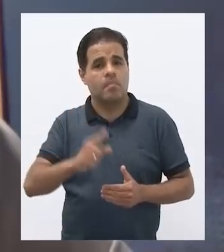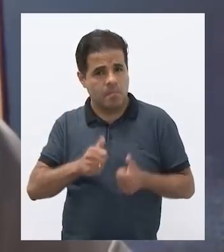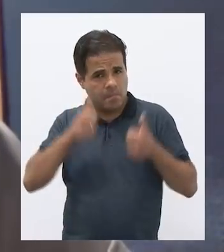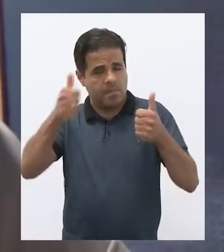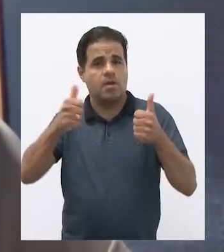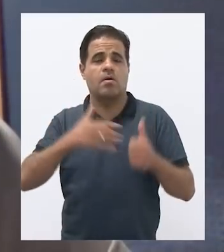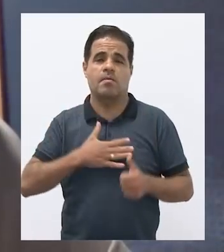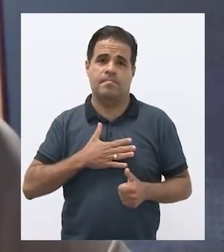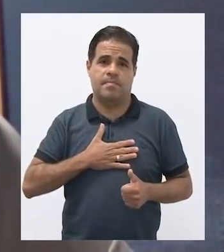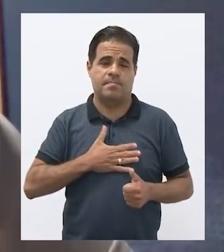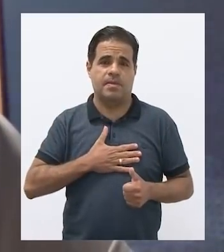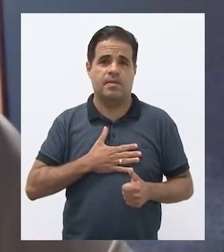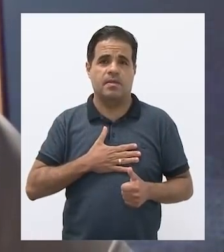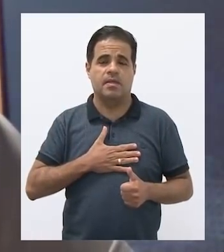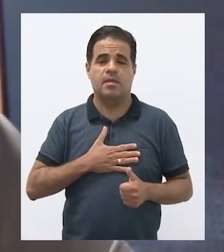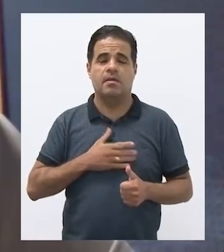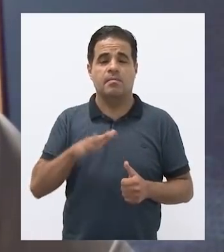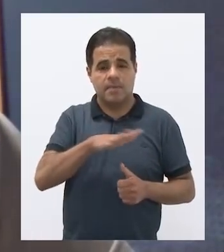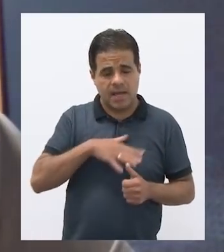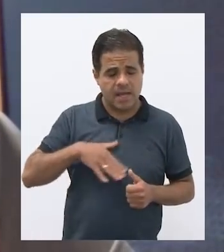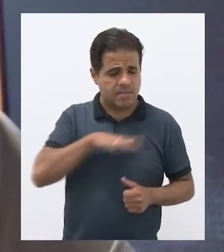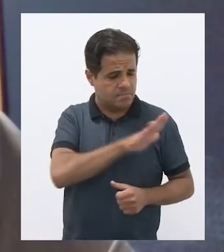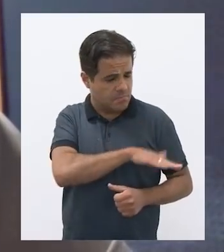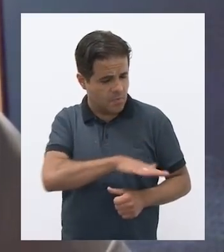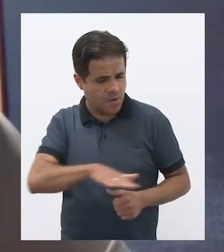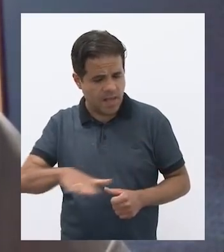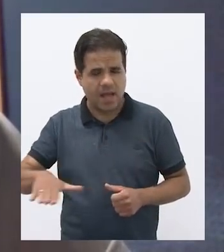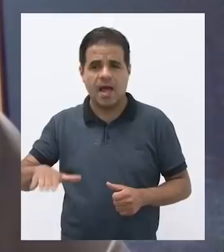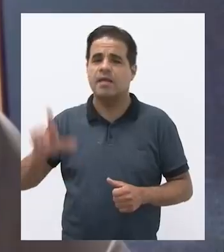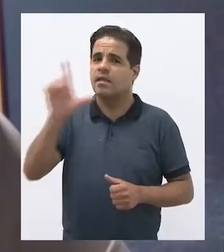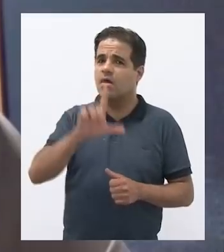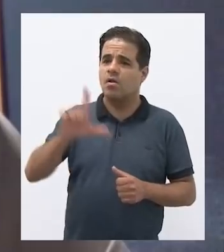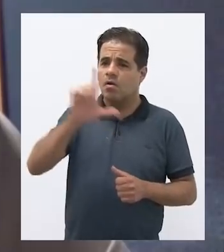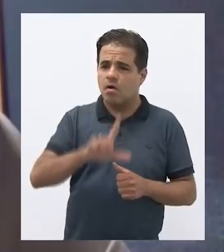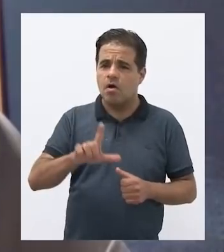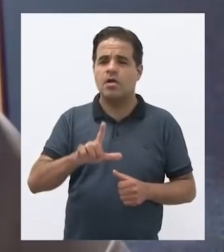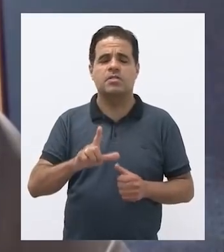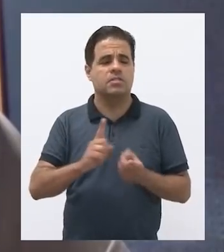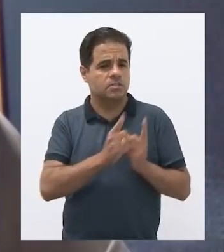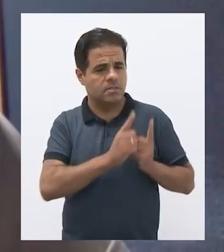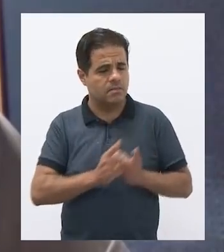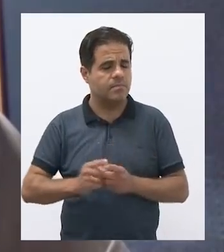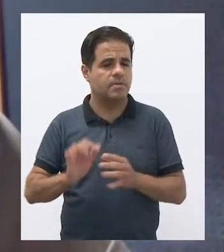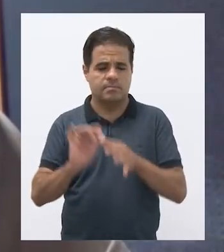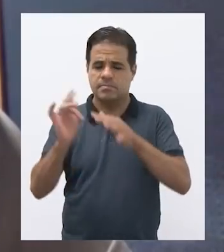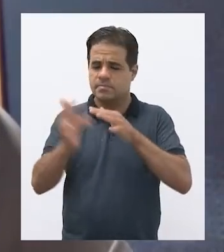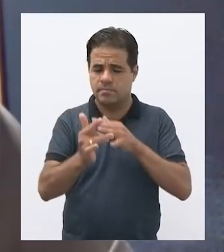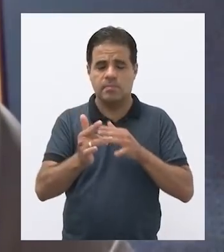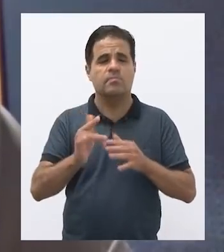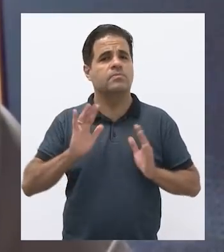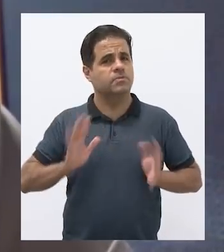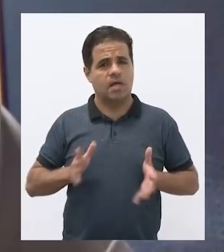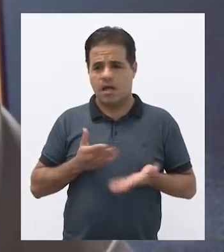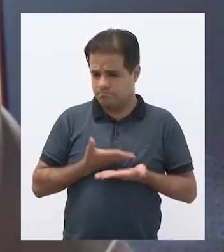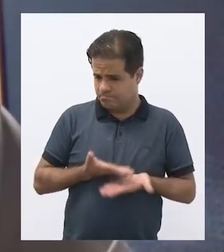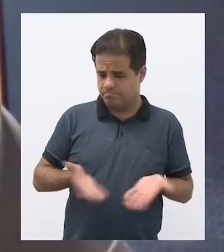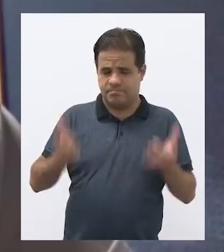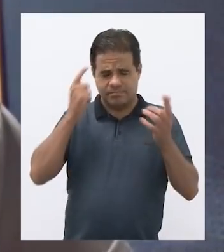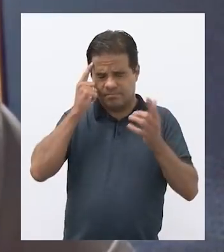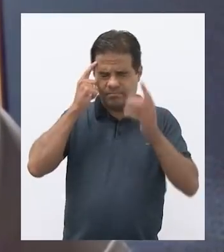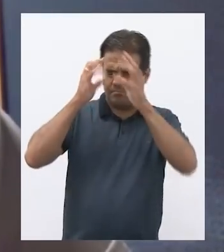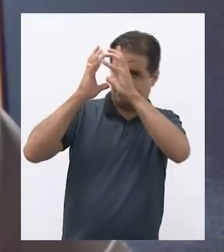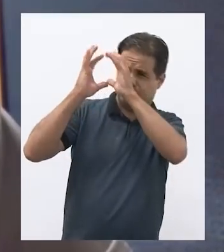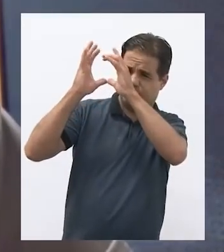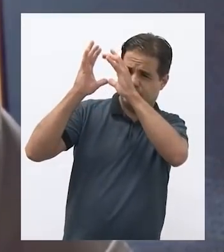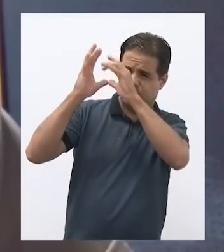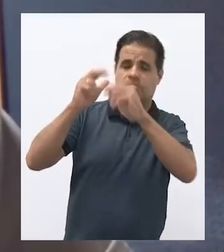mim. Para essa molecada, a lógica e a dinâmica das redes sociais já está incutido no cérebro.